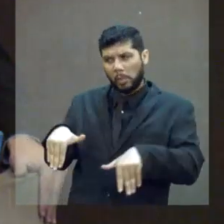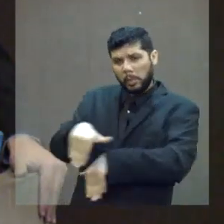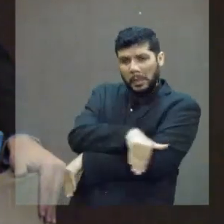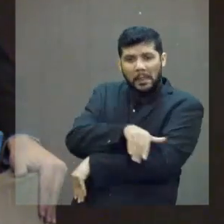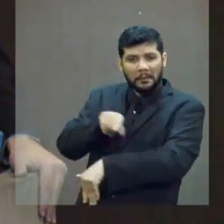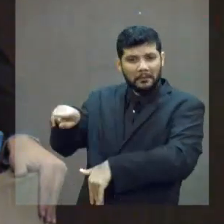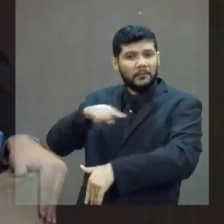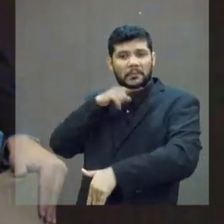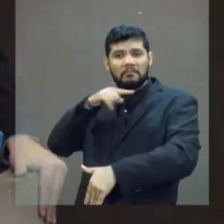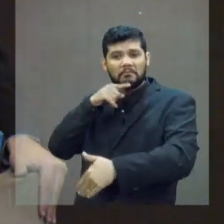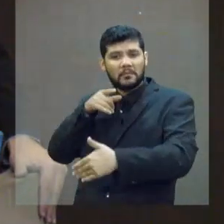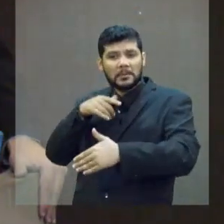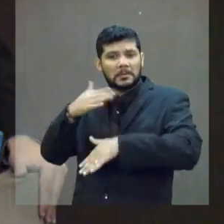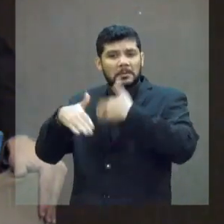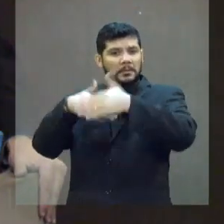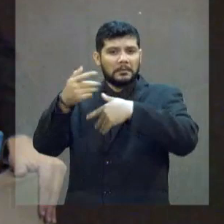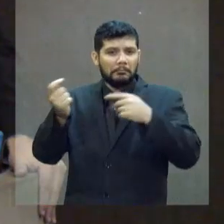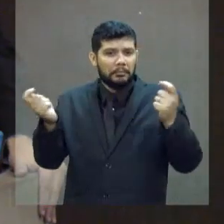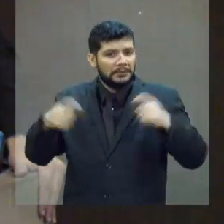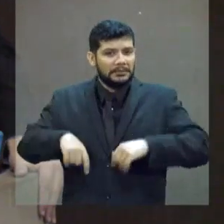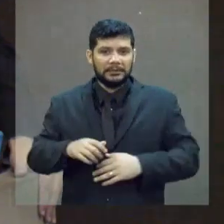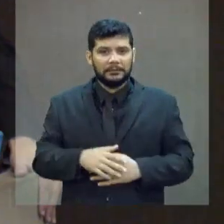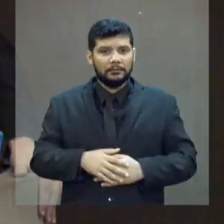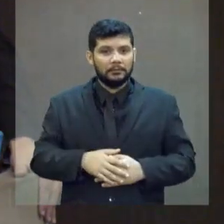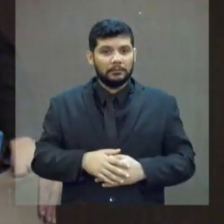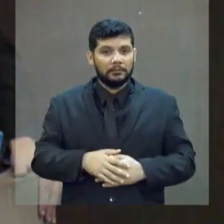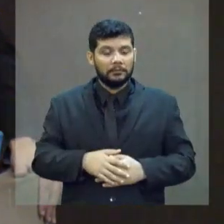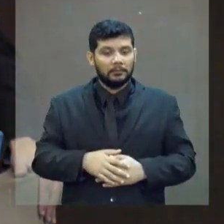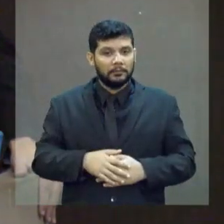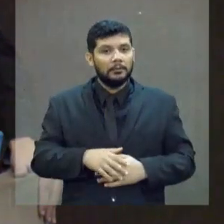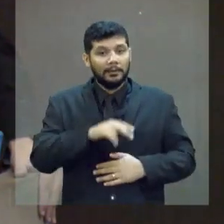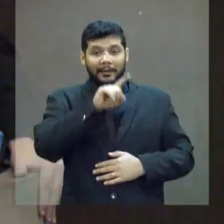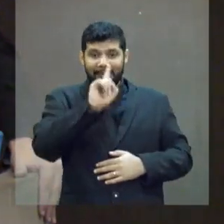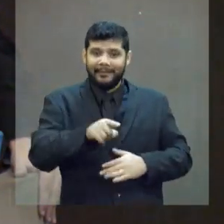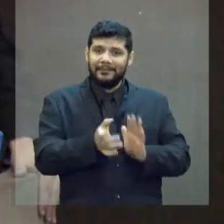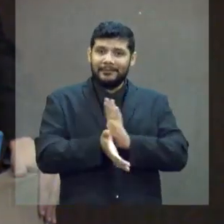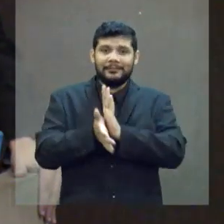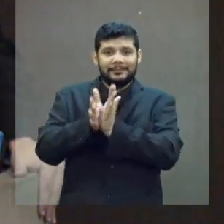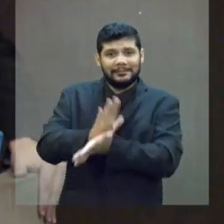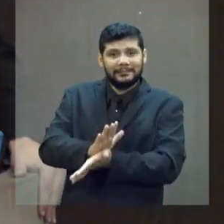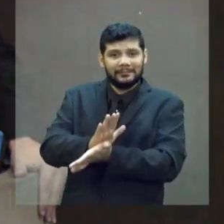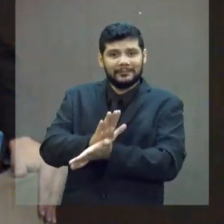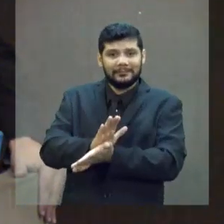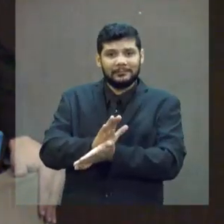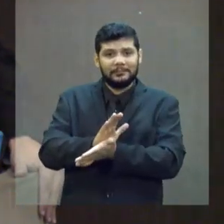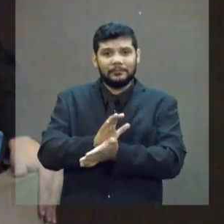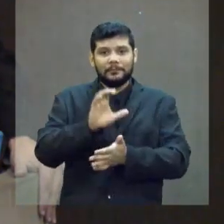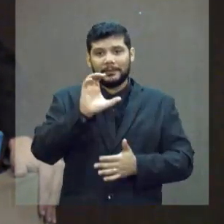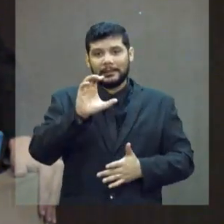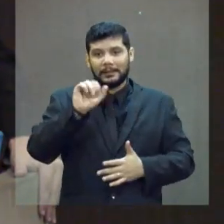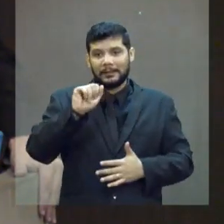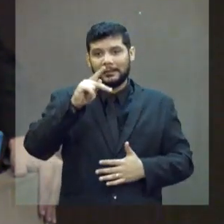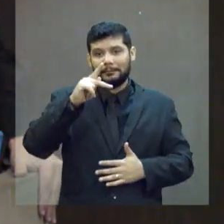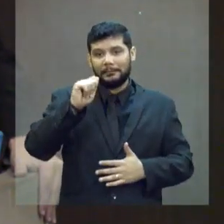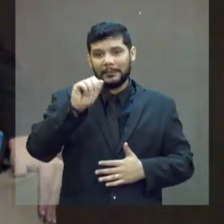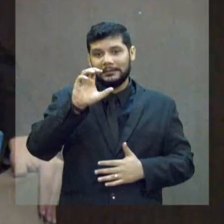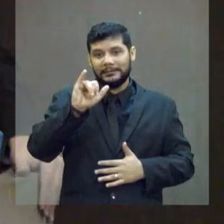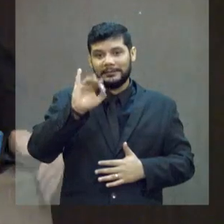forma específica de opressão, a essa forma específica de discriminação, chamamos de capacitismo.